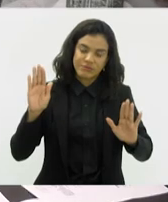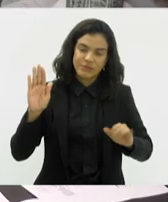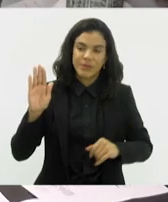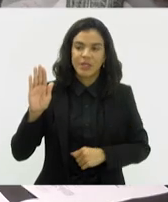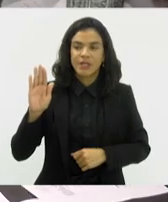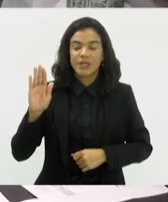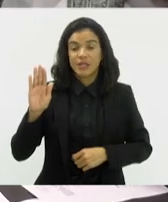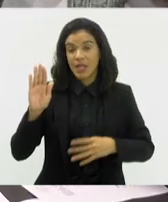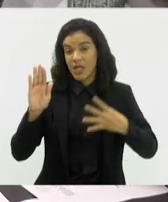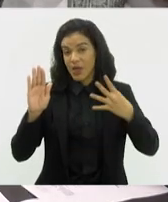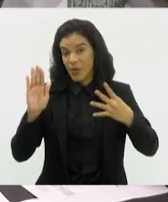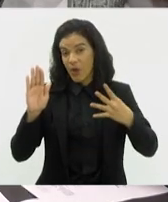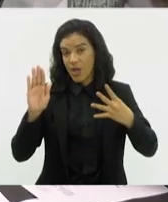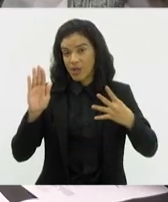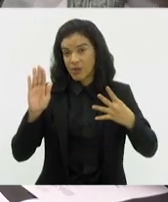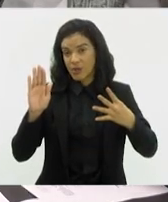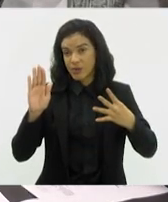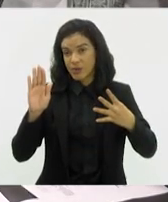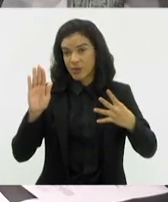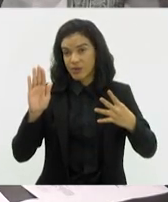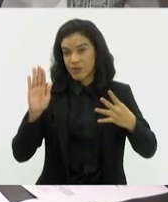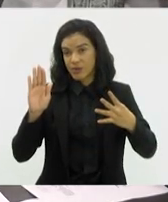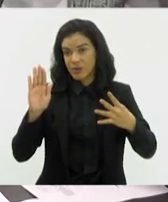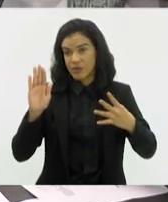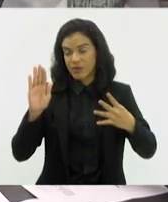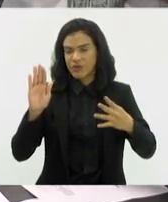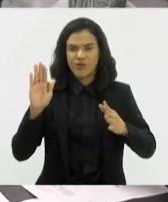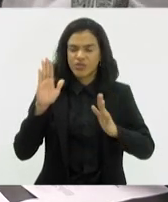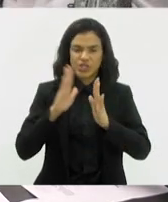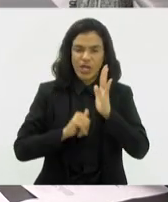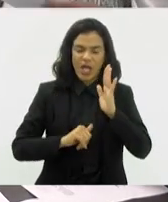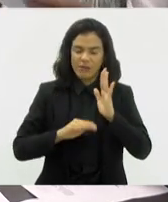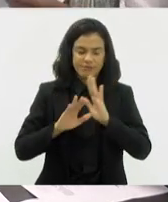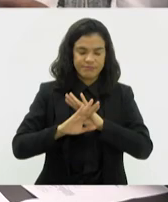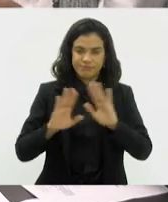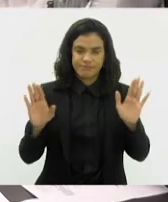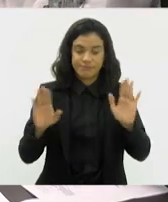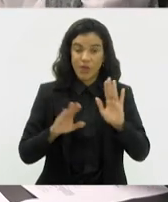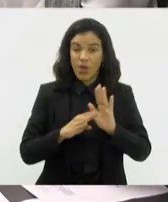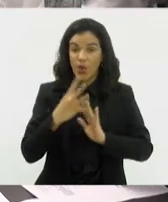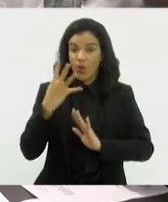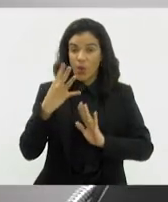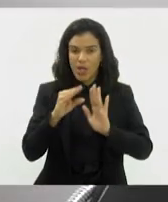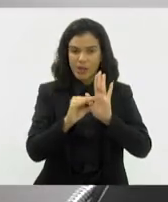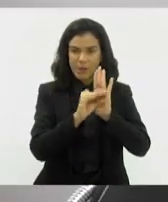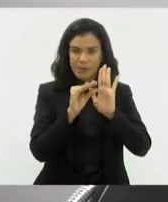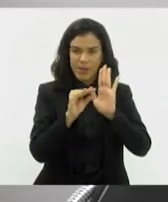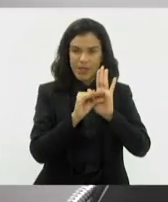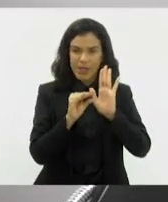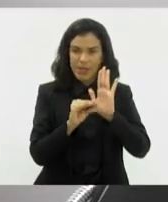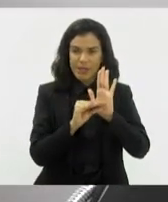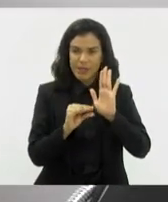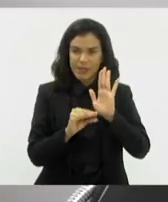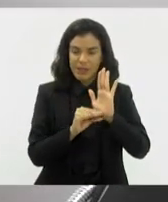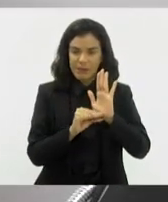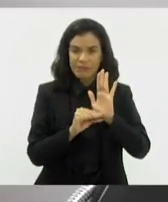As 4 emendas que estão aqui, eu vou tirar esse projeto de pauta. Porque as 4 emendas que tem aqui do autor diz respeito à lei,